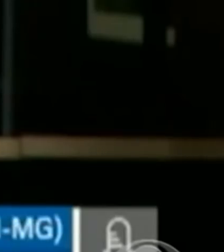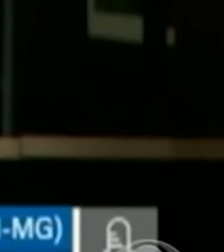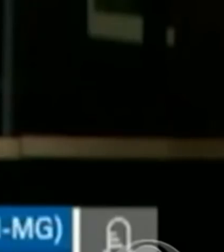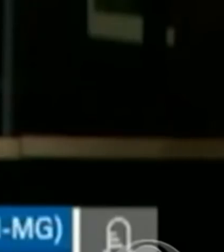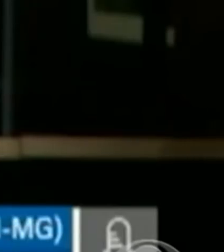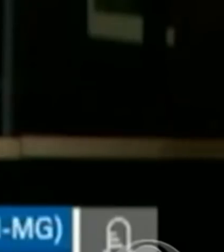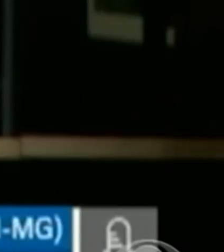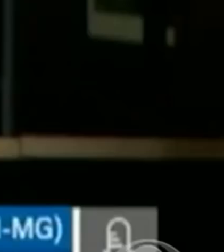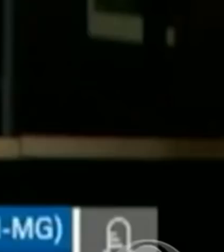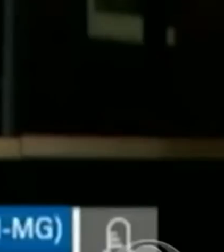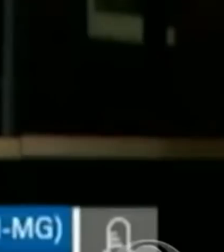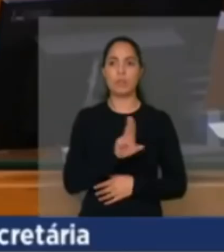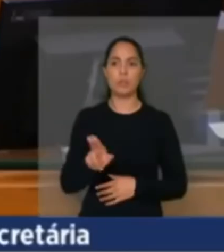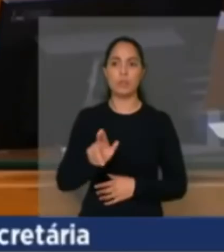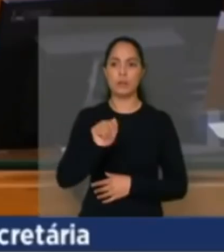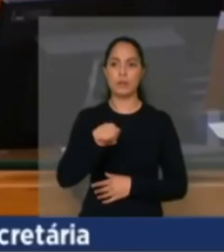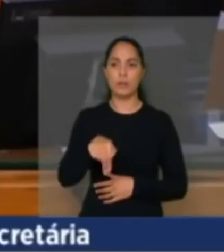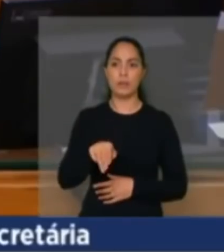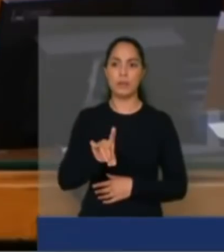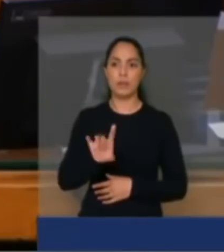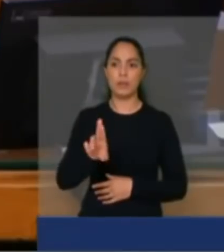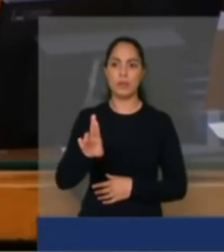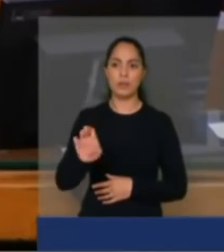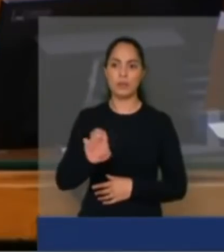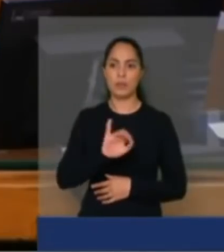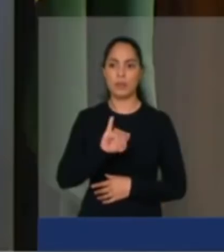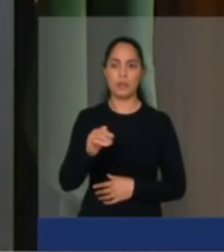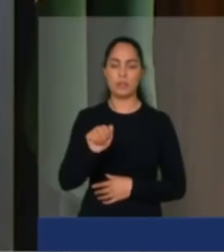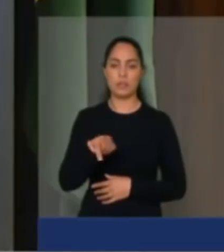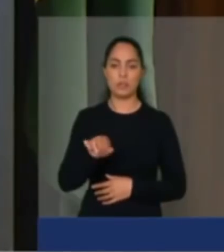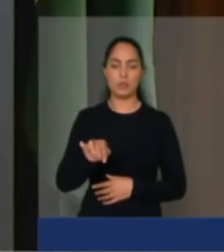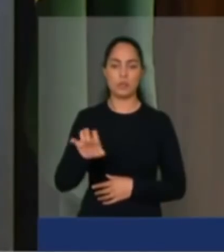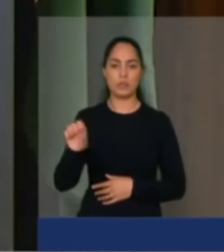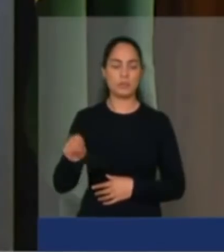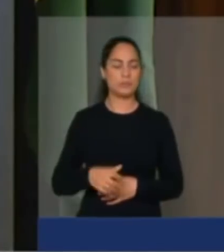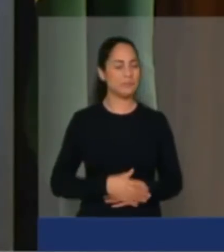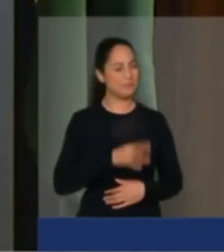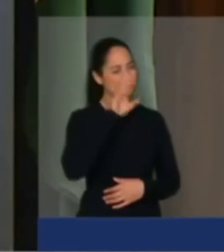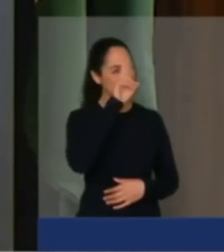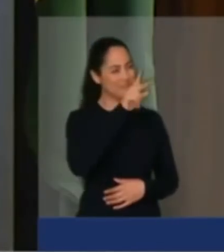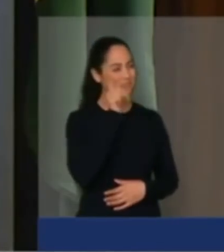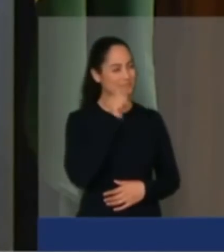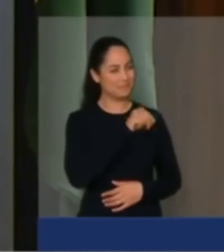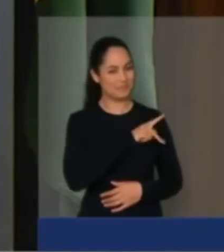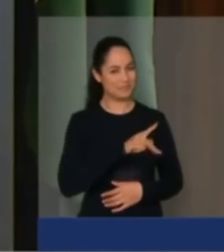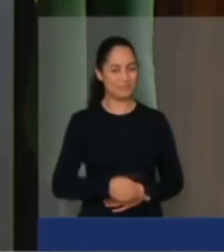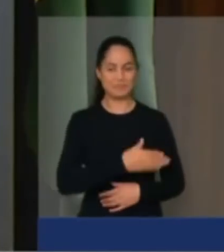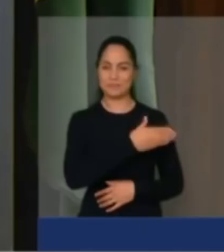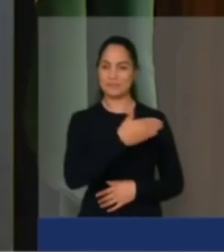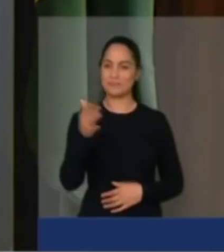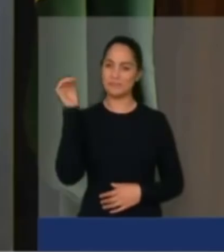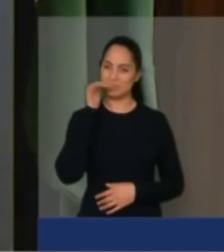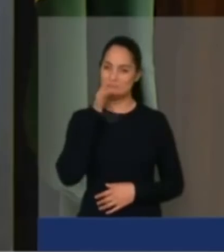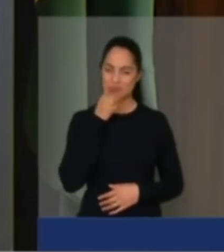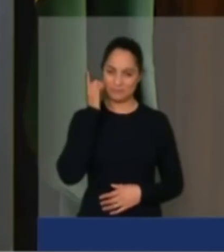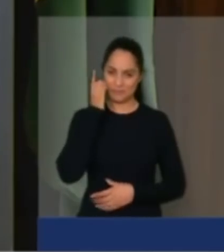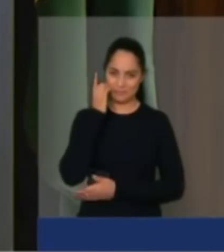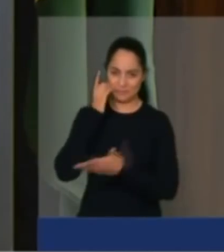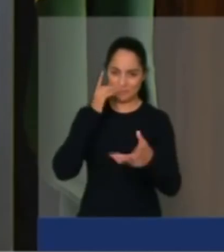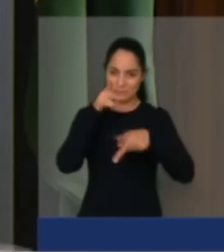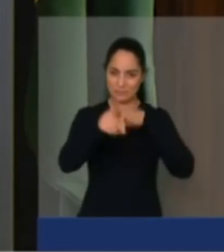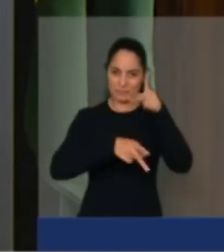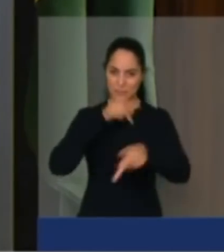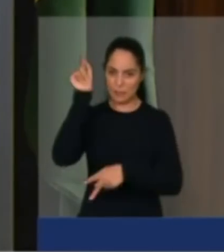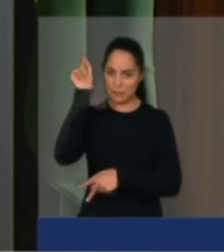inegociável, que é a democracia do país. Senhora Presidente, senhores deputados, senhoras deputadas, povo brasileiro. Nos